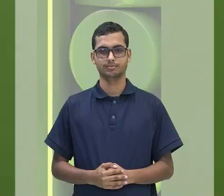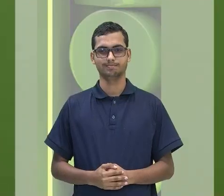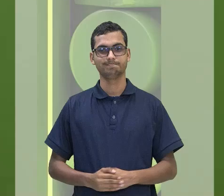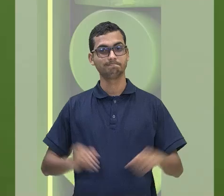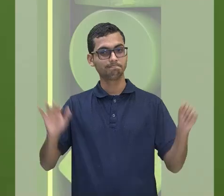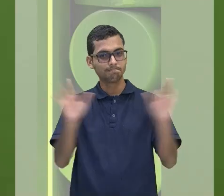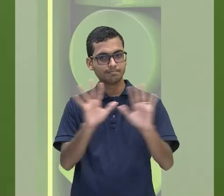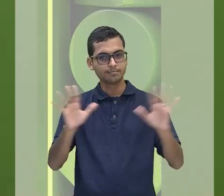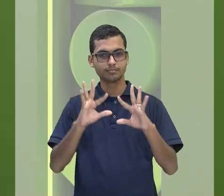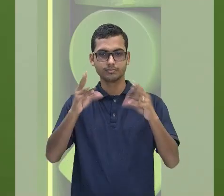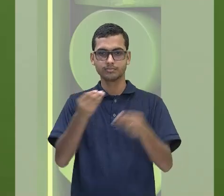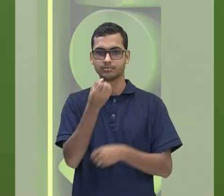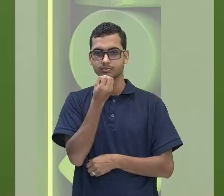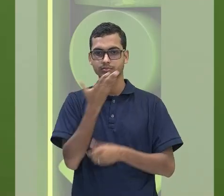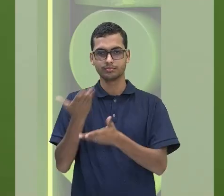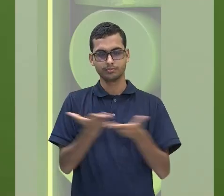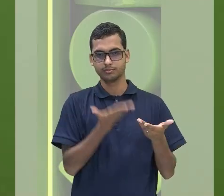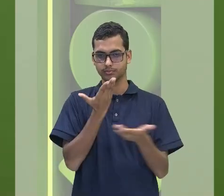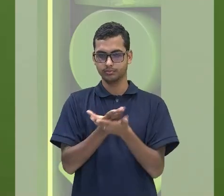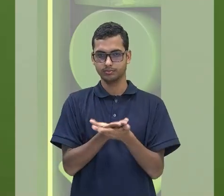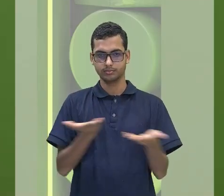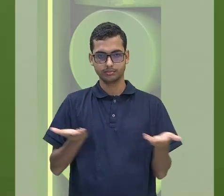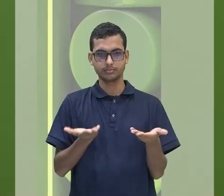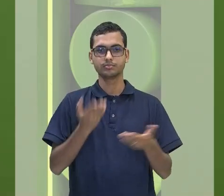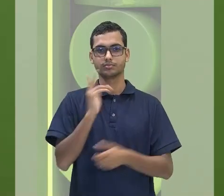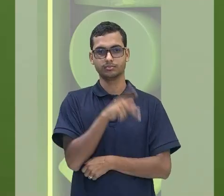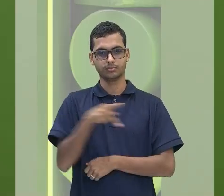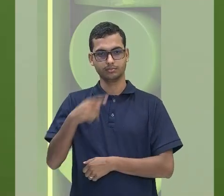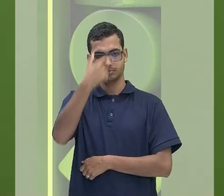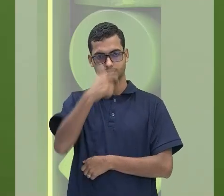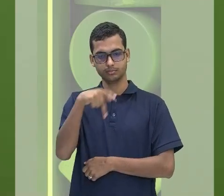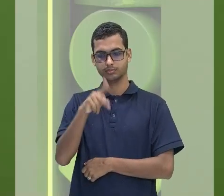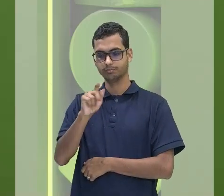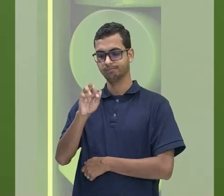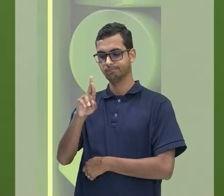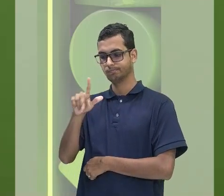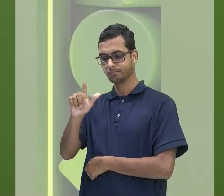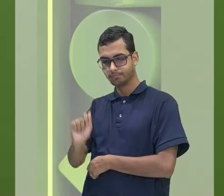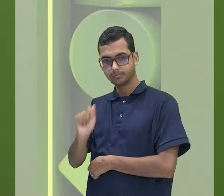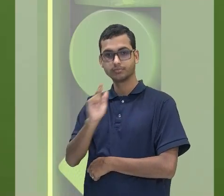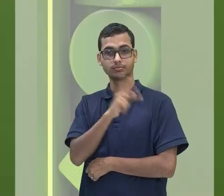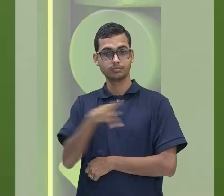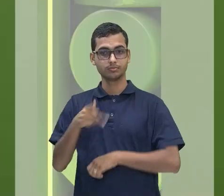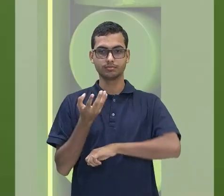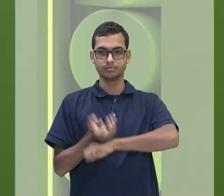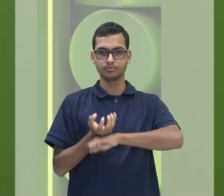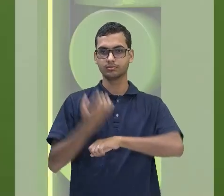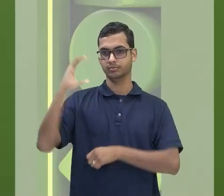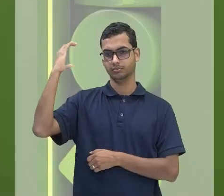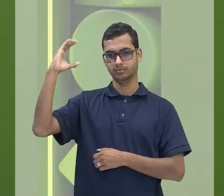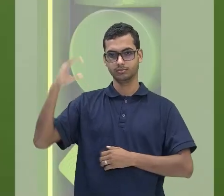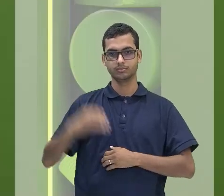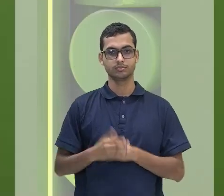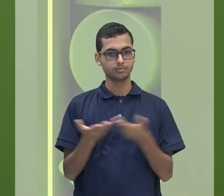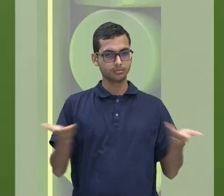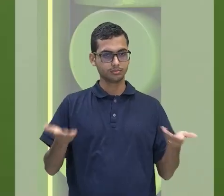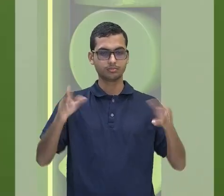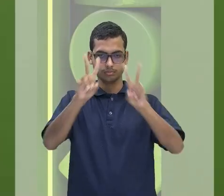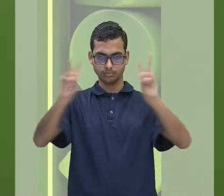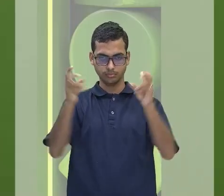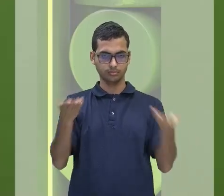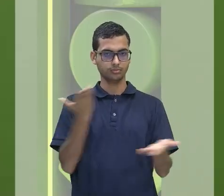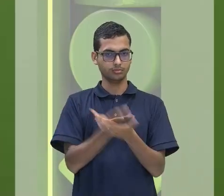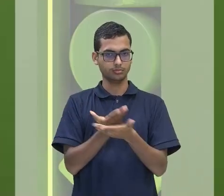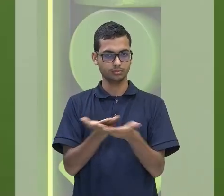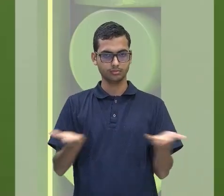sejam todos muito bem-vindos à aula de hoje. Eu sou a professora Carla Aiden, professora de Ciências. Vamos à leitura do nosso objeto de